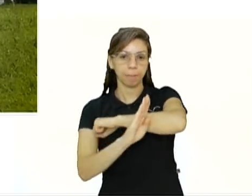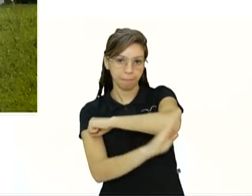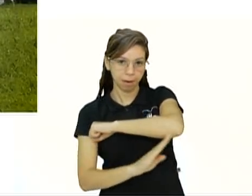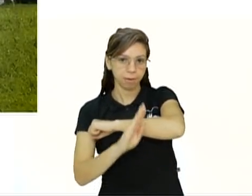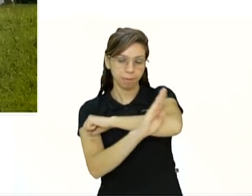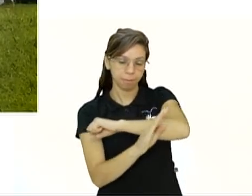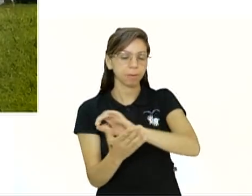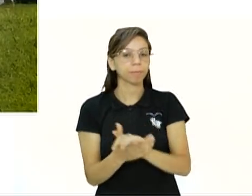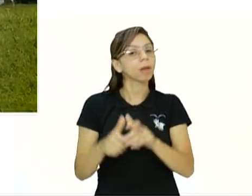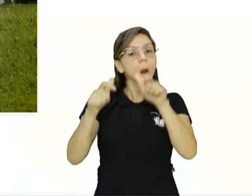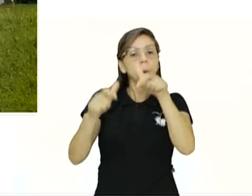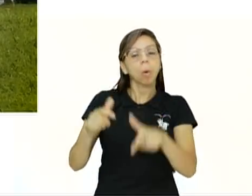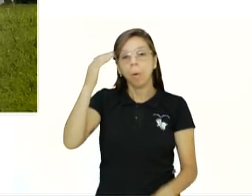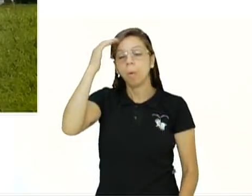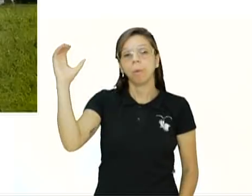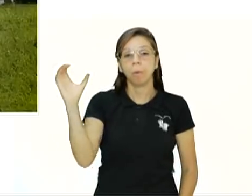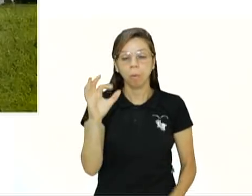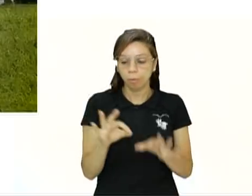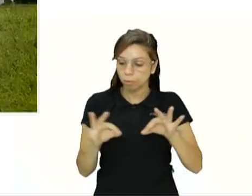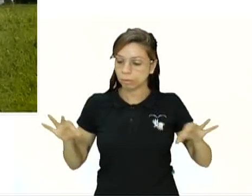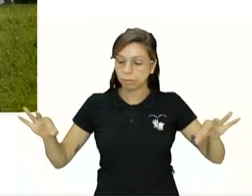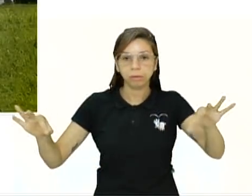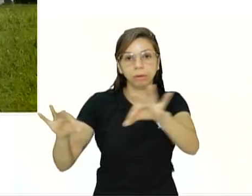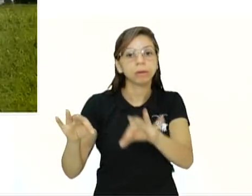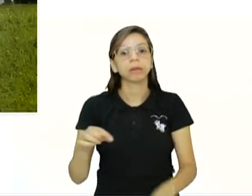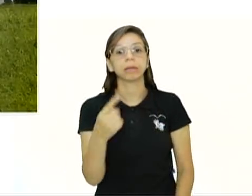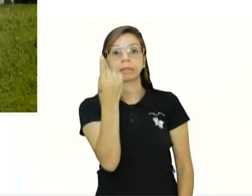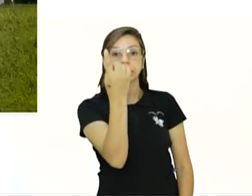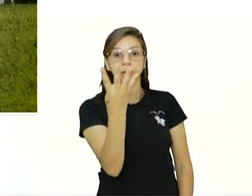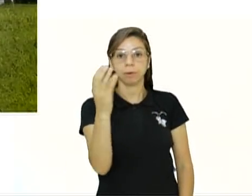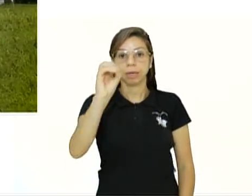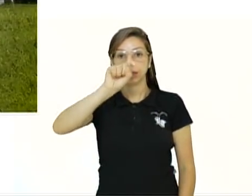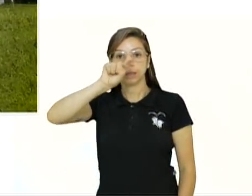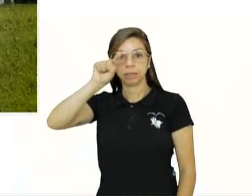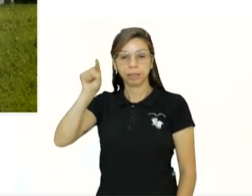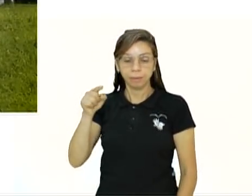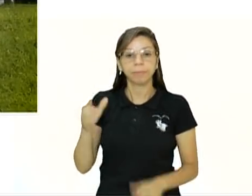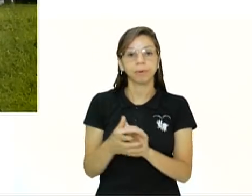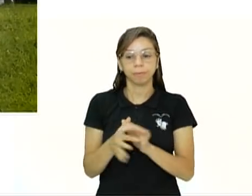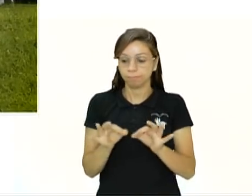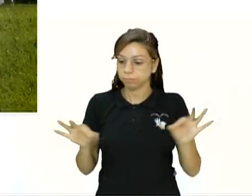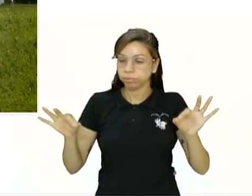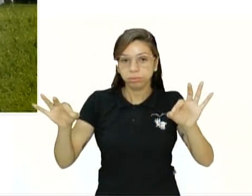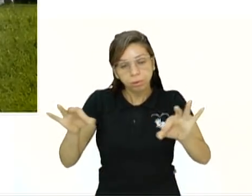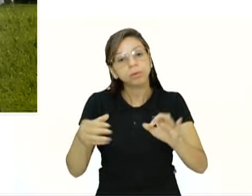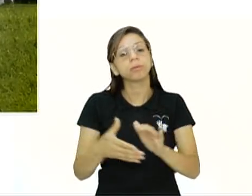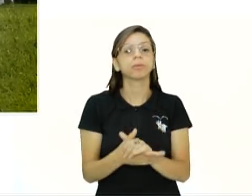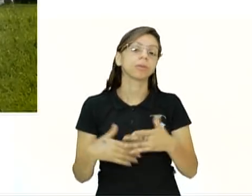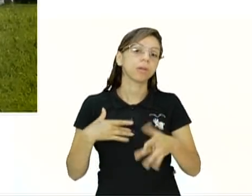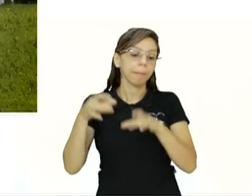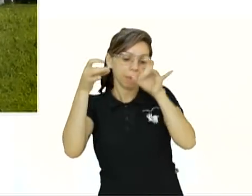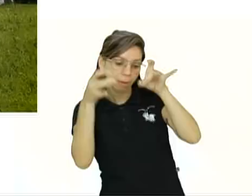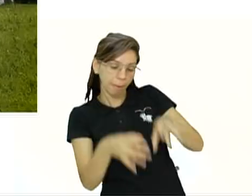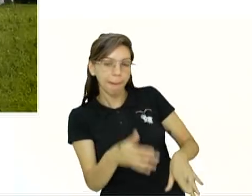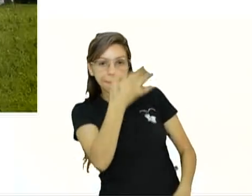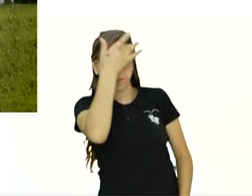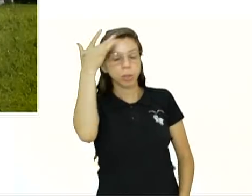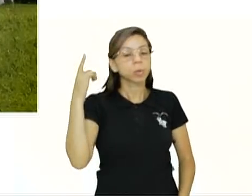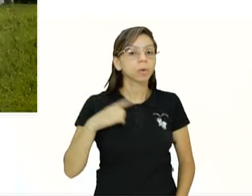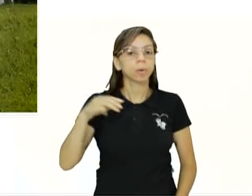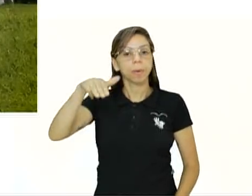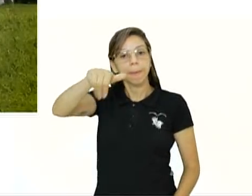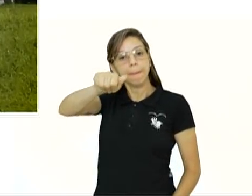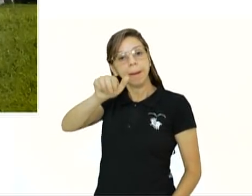tem uma área aproximadamente de 140 hectares e tudo isso aqui era uma área abandonada, que pertencia a uma pessoa chamada